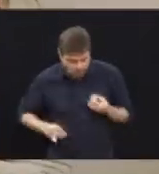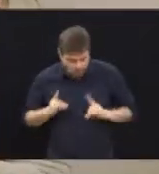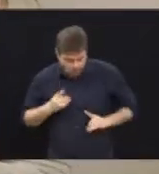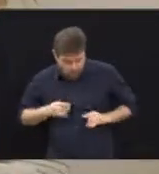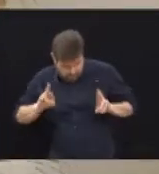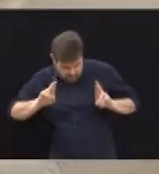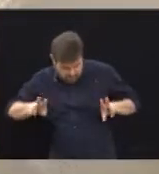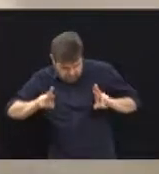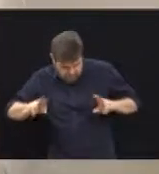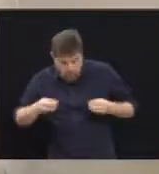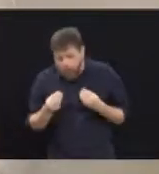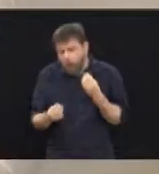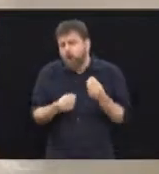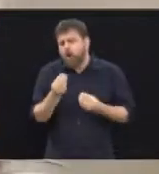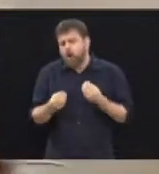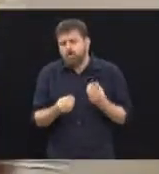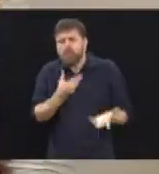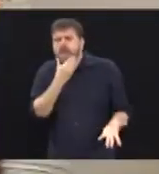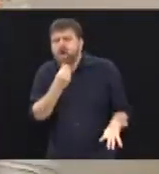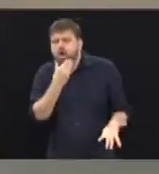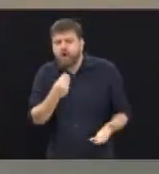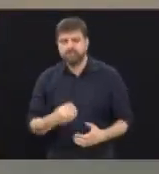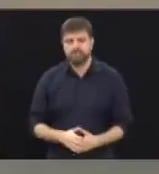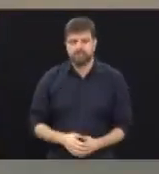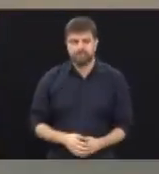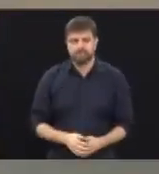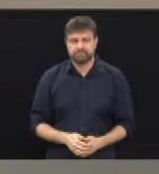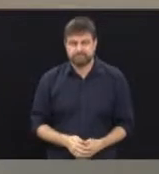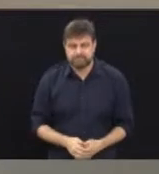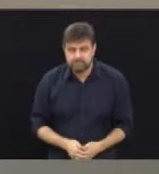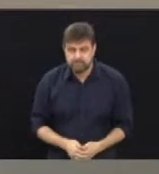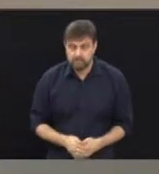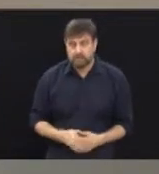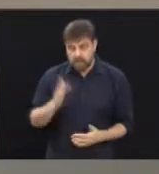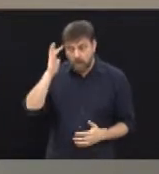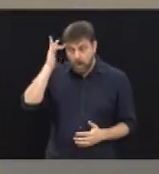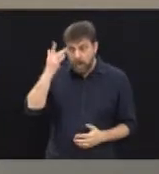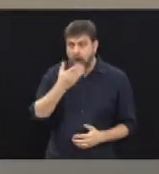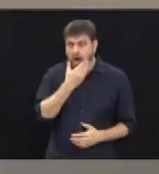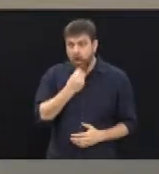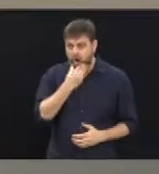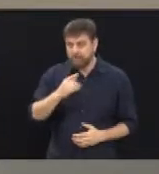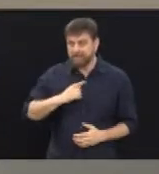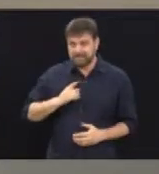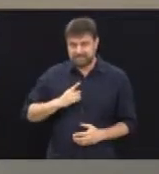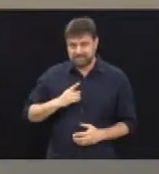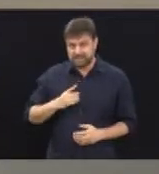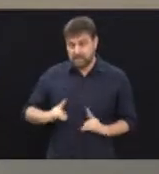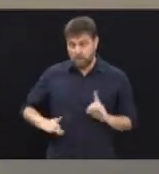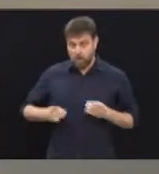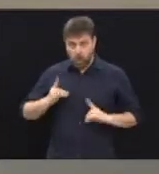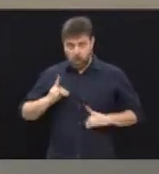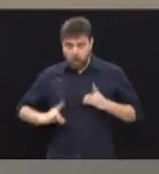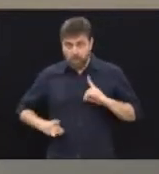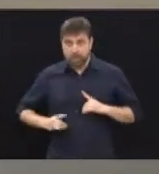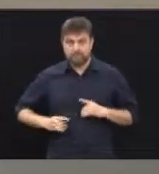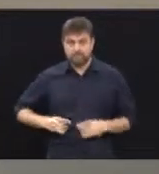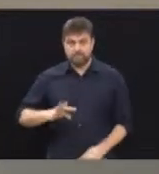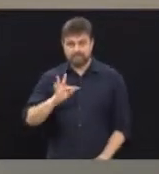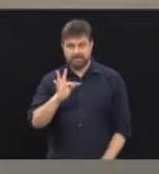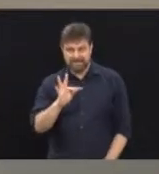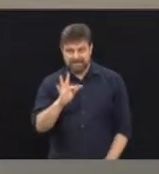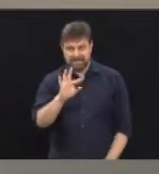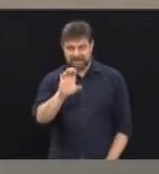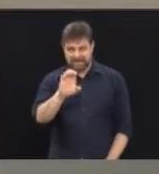hormônios que as mulheres ou têm? Como é que é isso? Não, acho que eles têm uma quantidade muito maior de